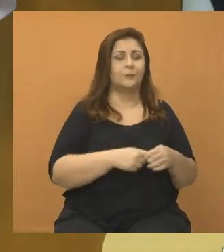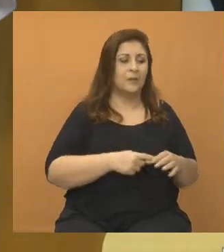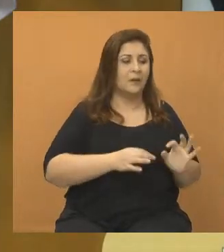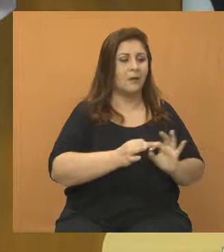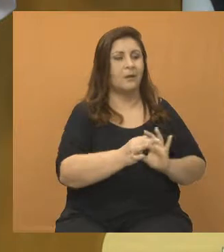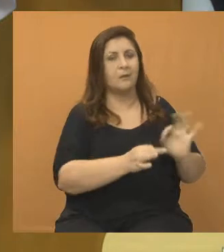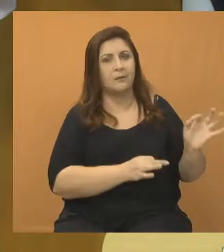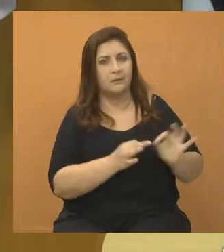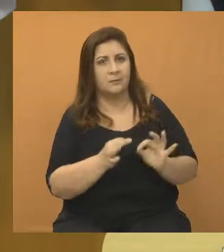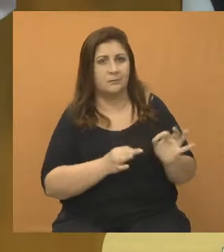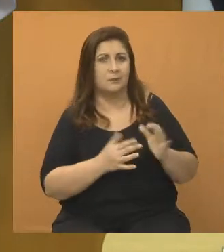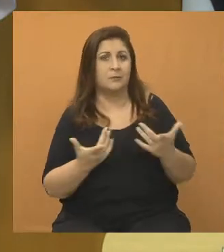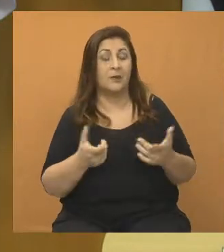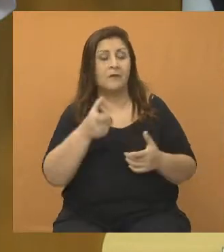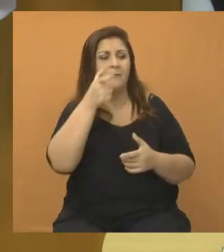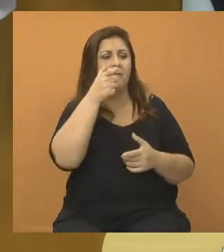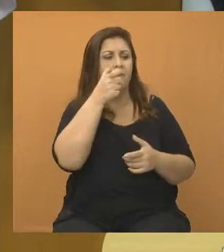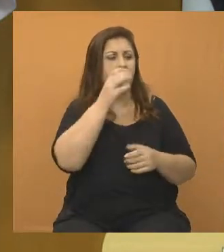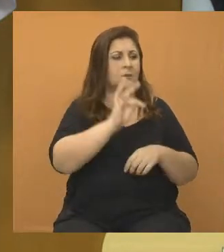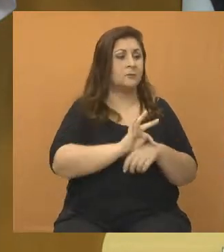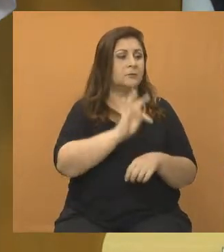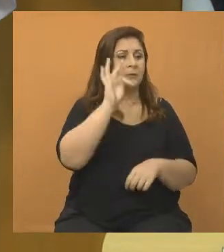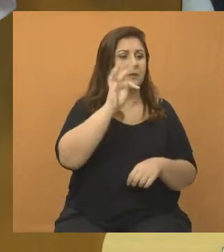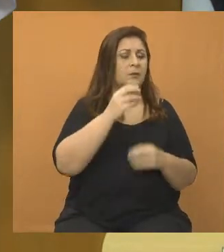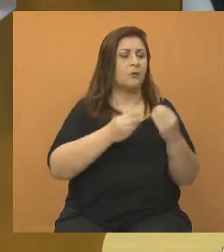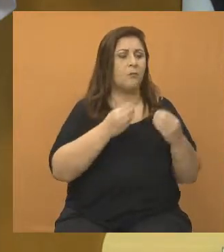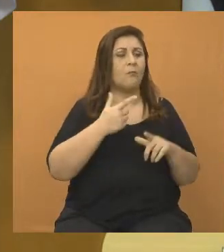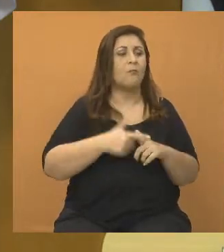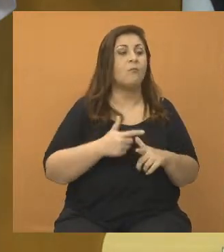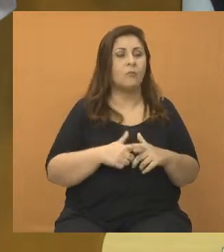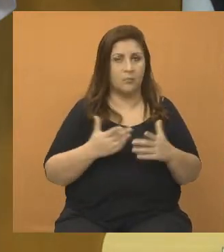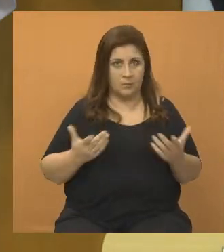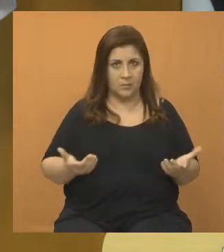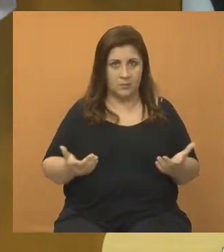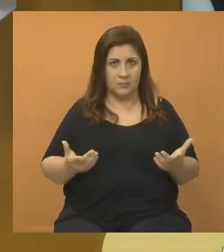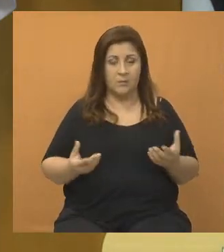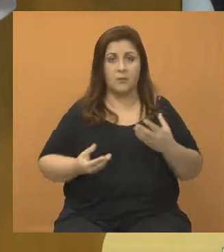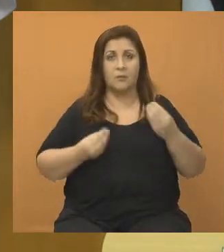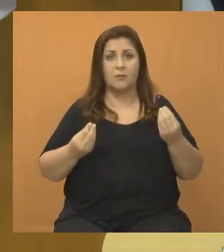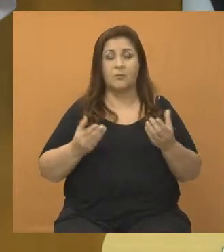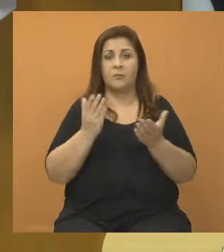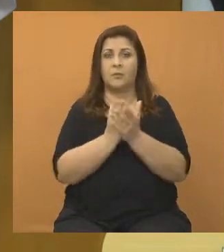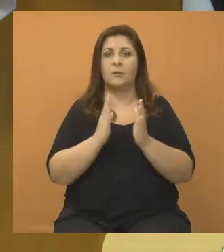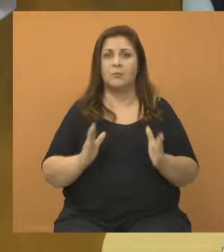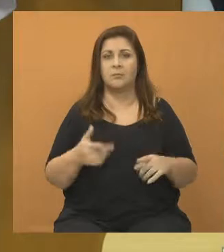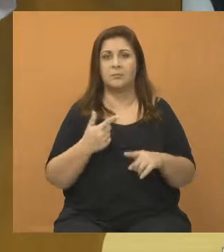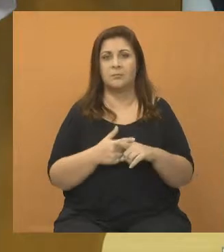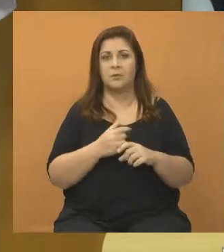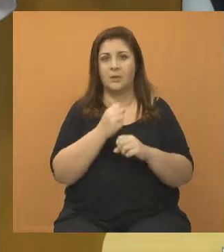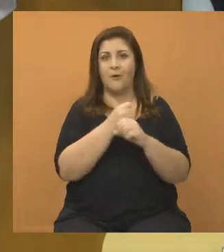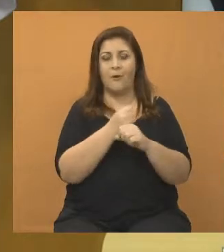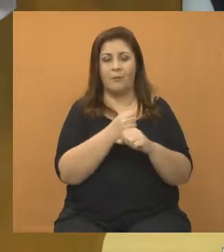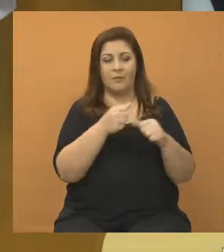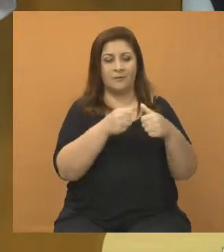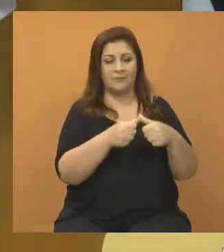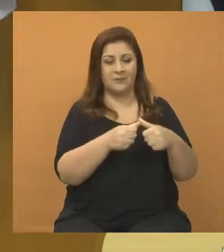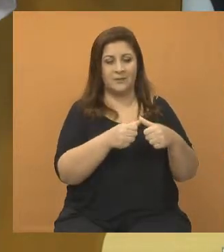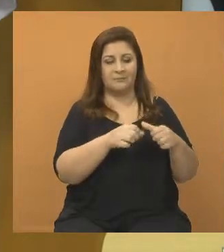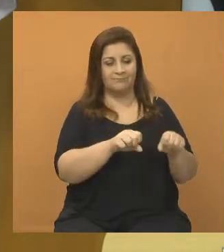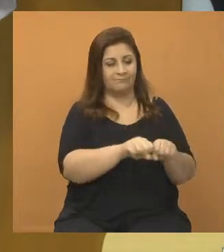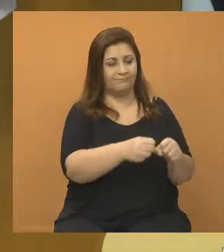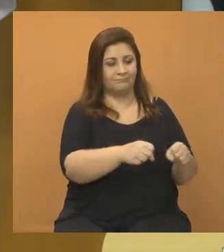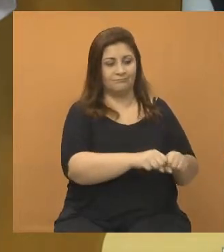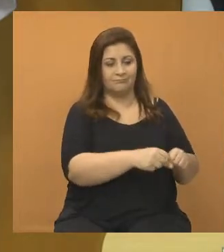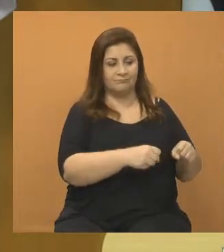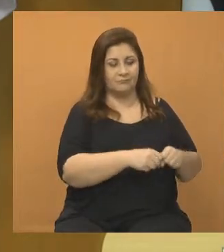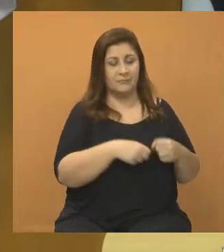precisa de uma avaliação técnica para saber que ponto que a obra retroage, né? Então você precisa